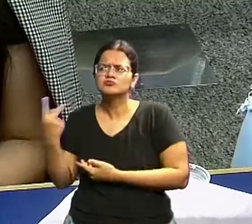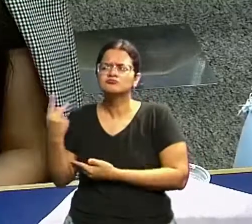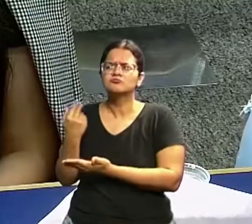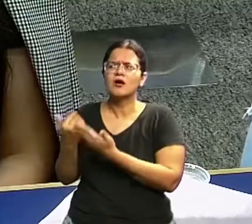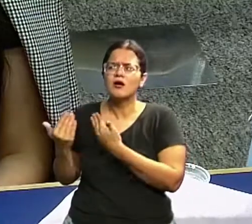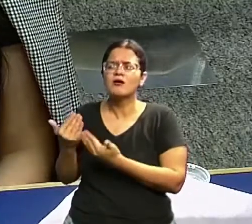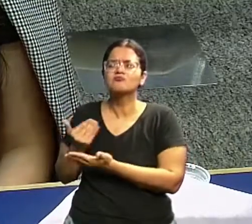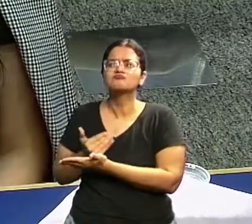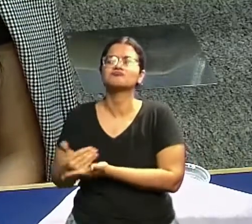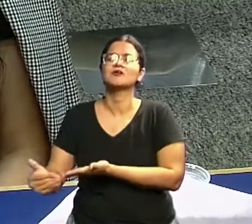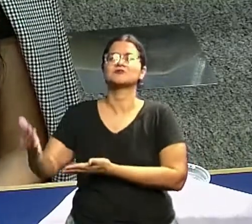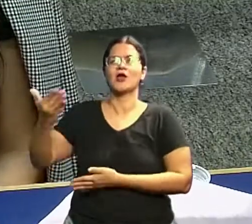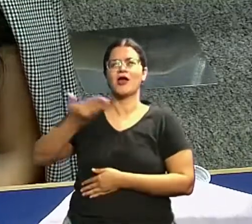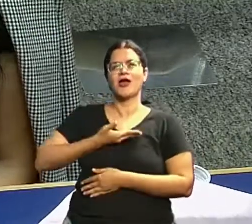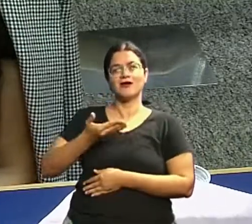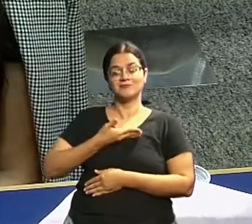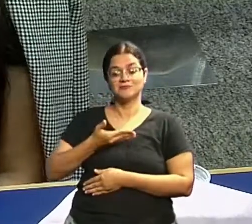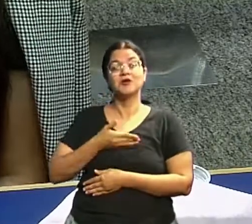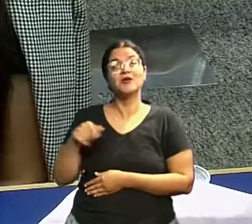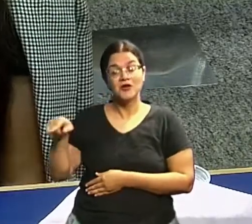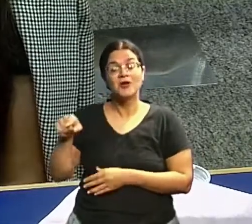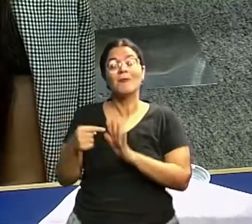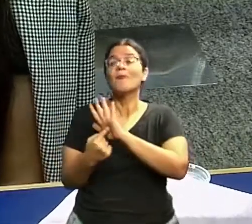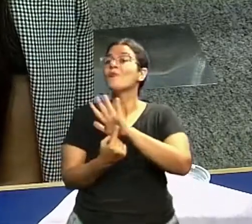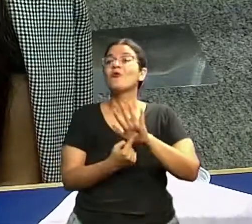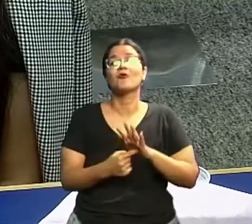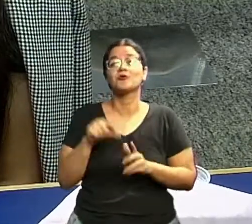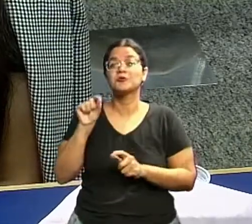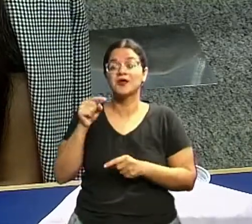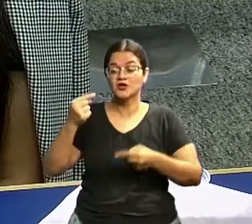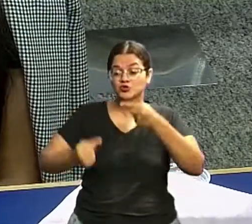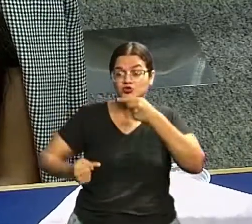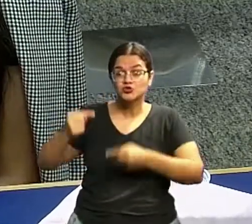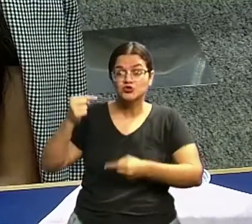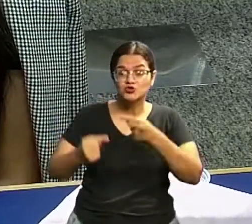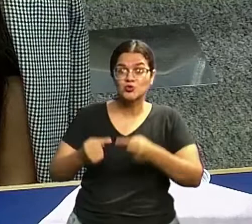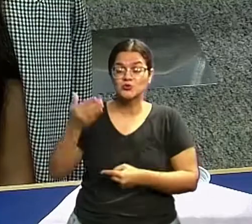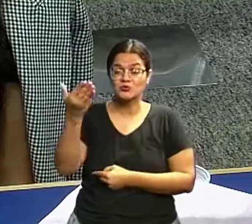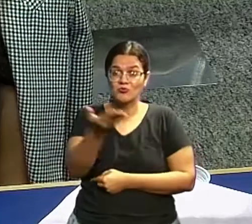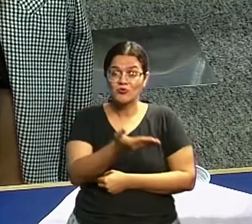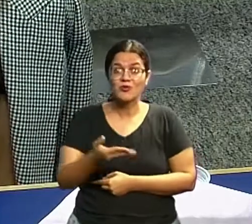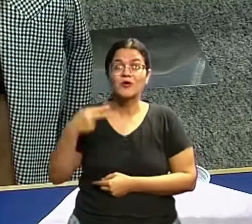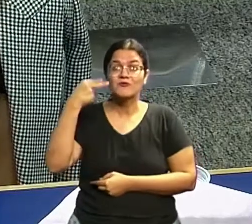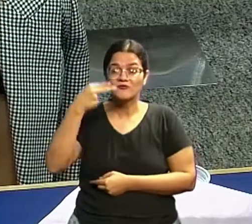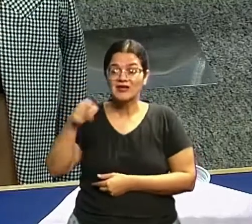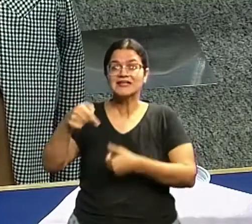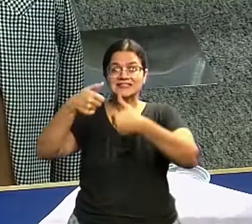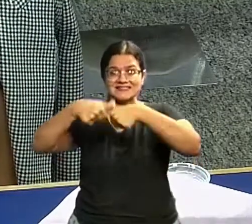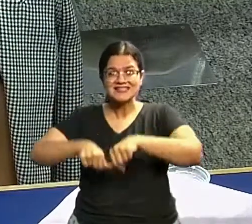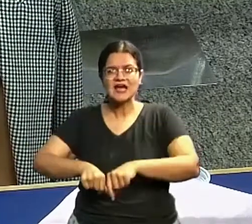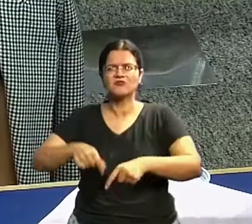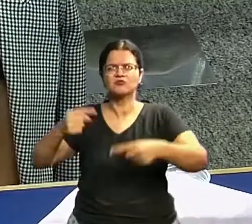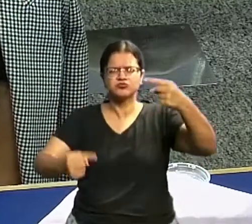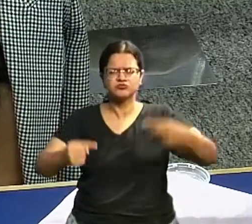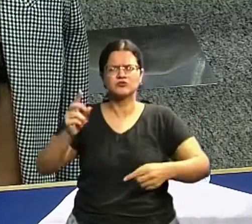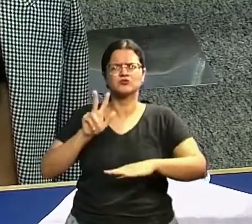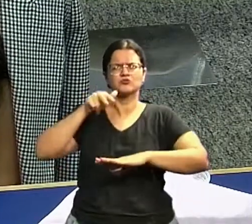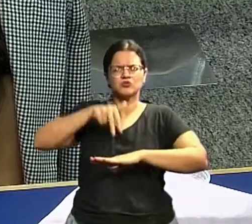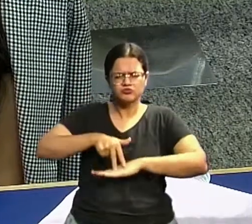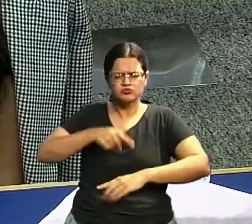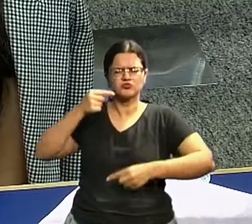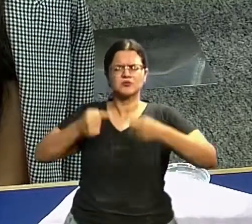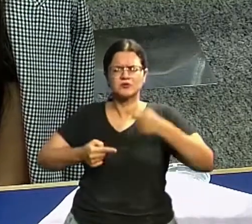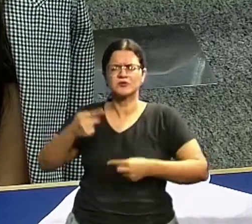nos tornamos amigas. Isso mostra que a discussão que a vereadora estava fazendo na